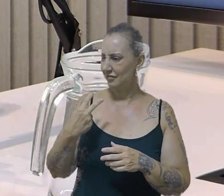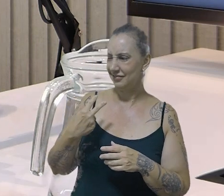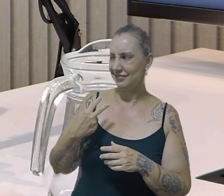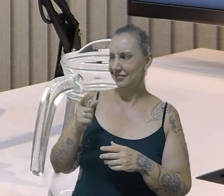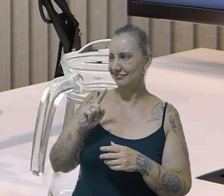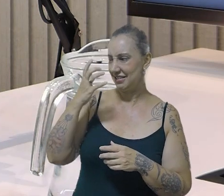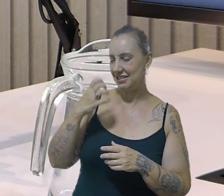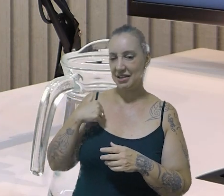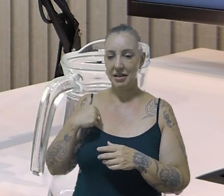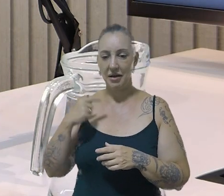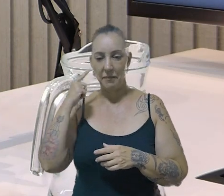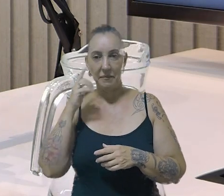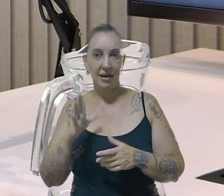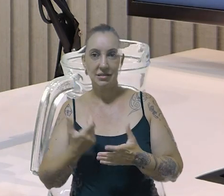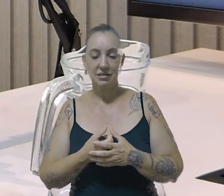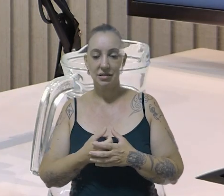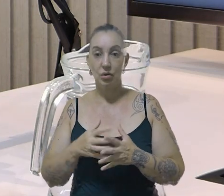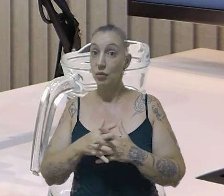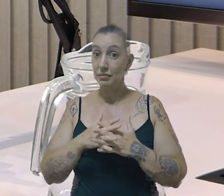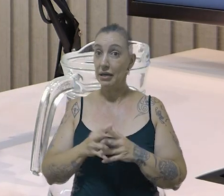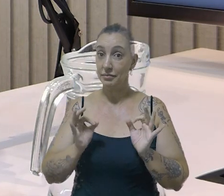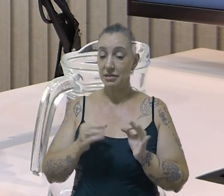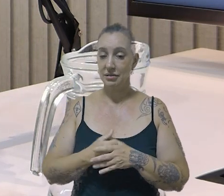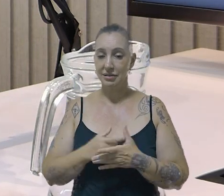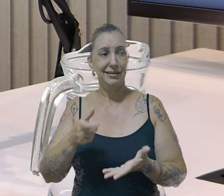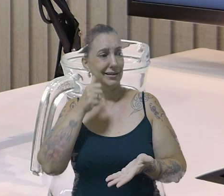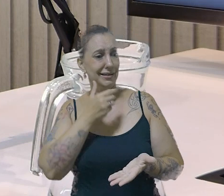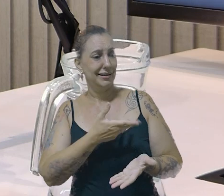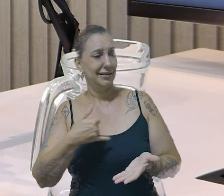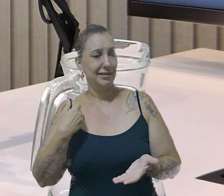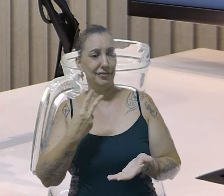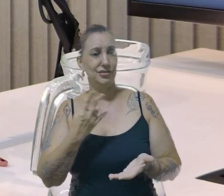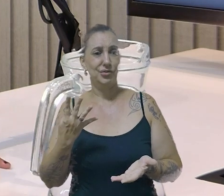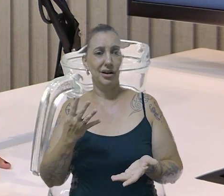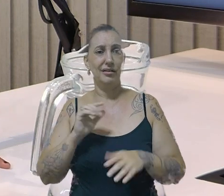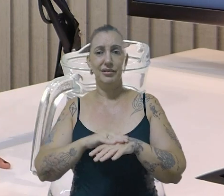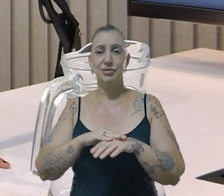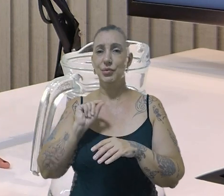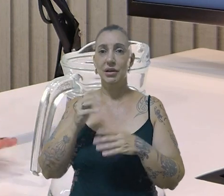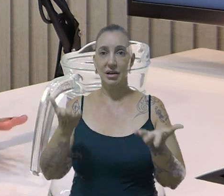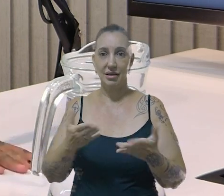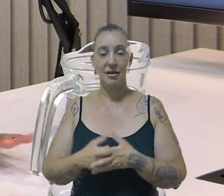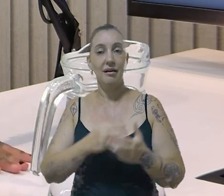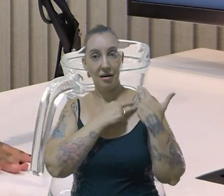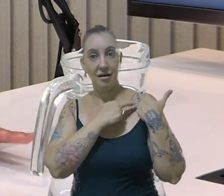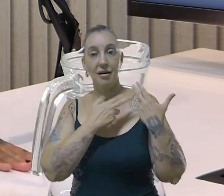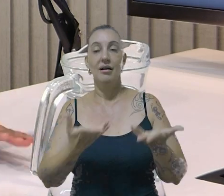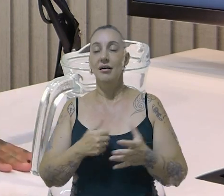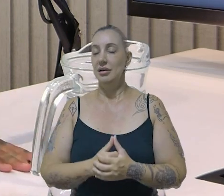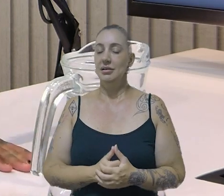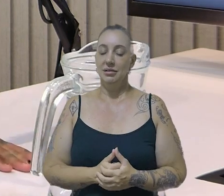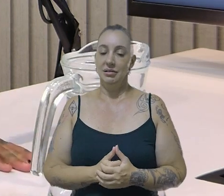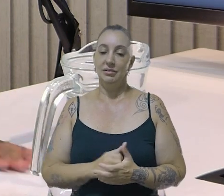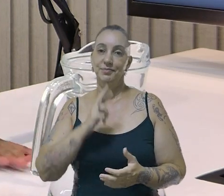sério porque acho que deve ser é complicado mesmo né você fala meu essa menina de 24 anos tá fazendo o que aqui com essa responsa e eu tipo não